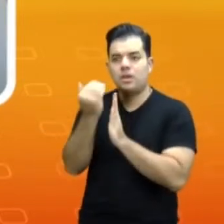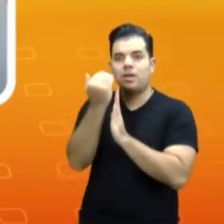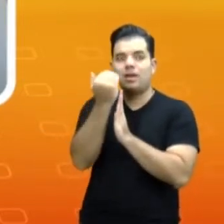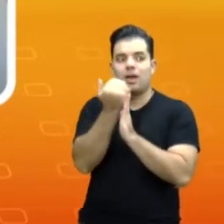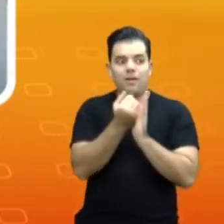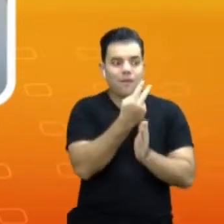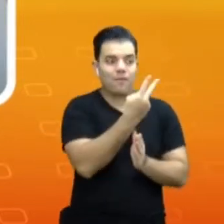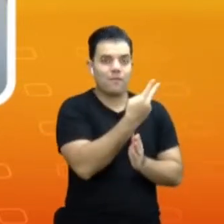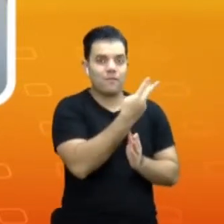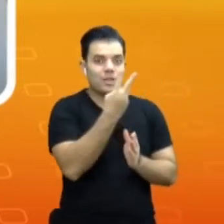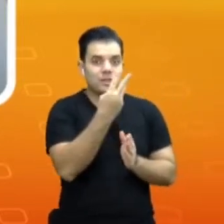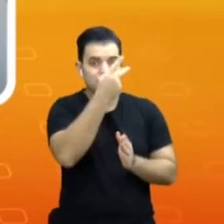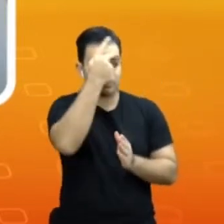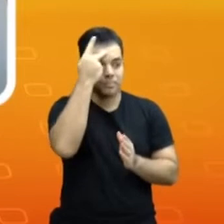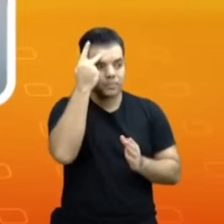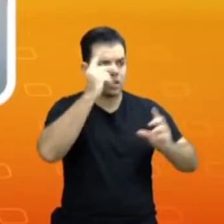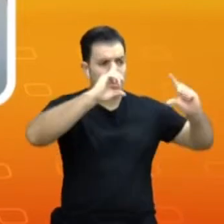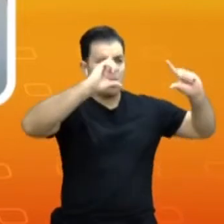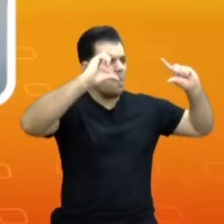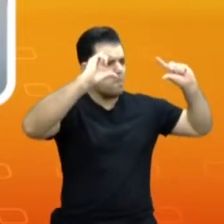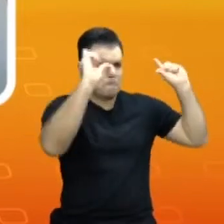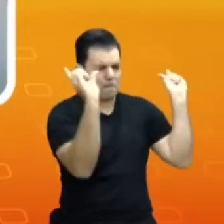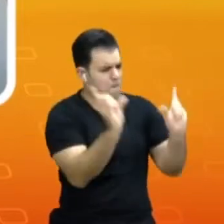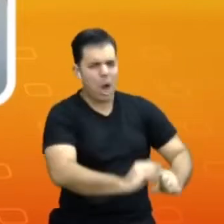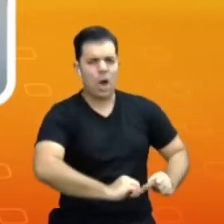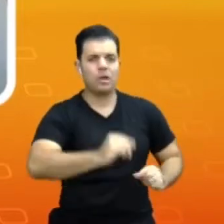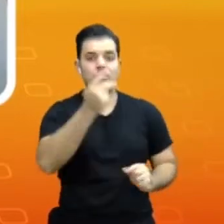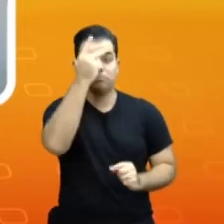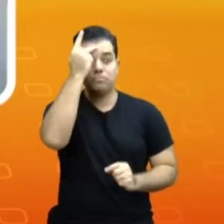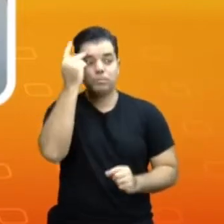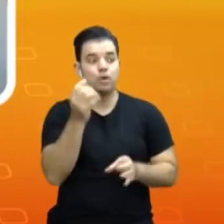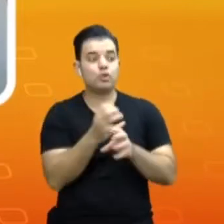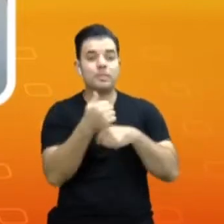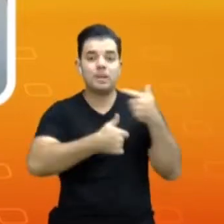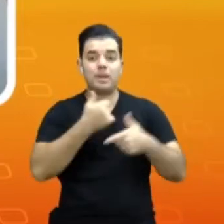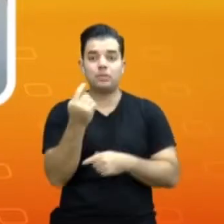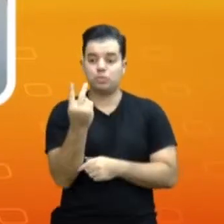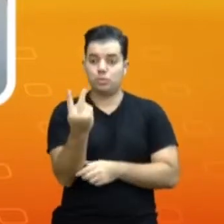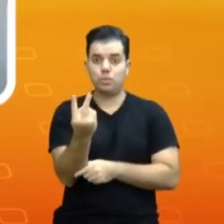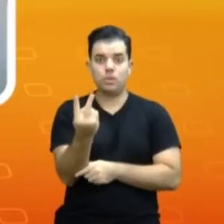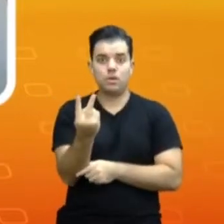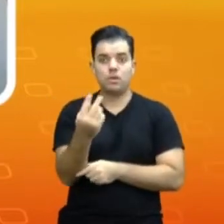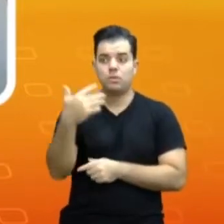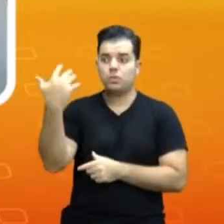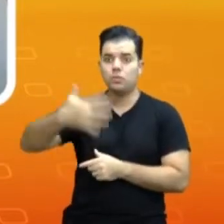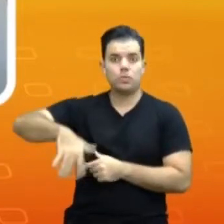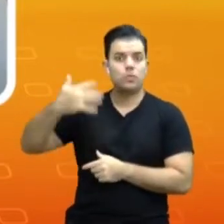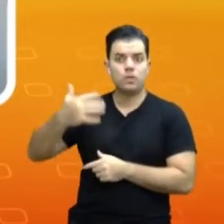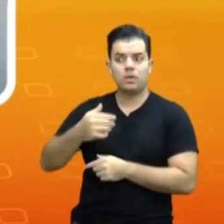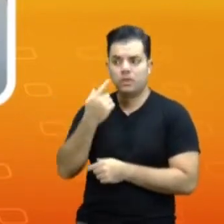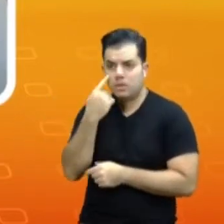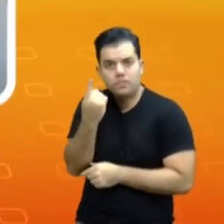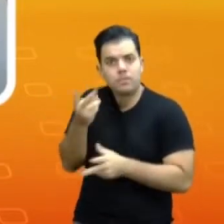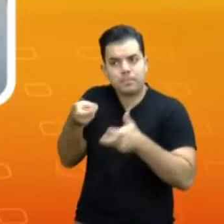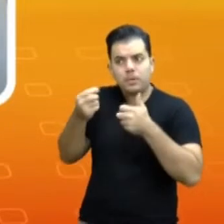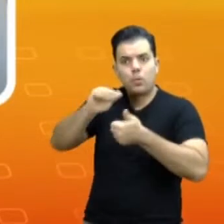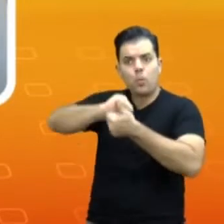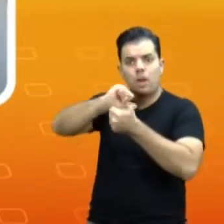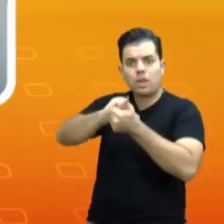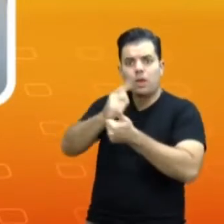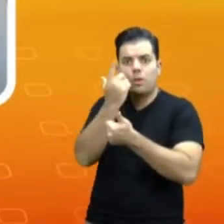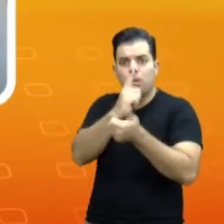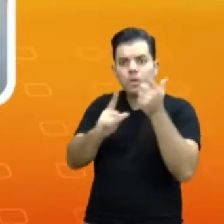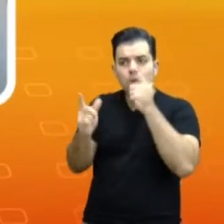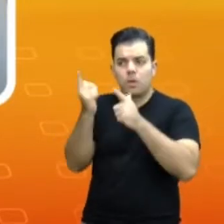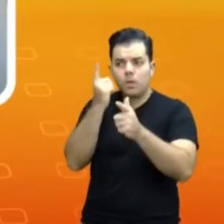2 pessoas. Então, e vocês viram a entrega que a gente fez, né, com o volume e a qualidade que a gente fez. Então,